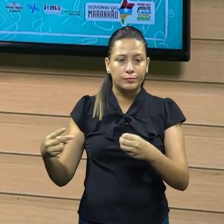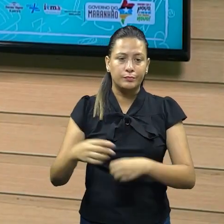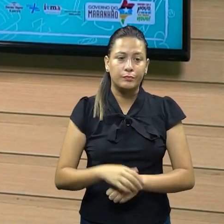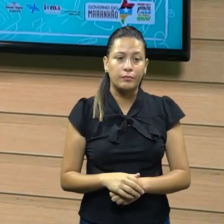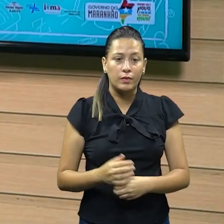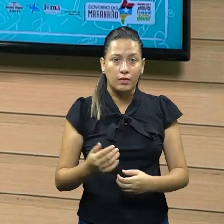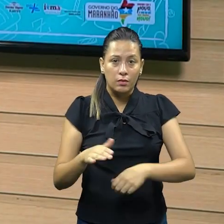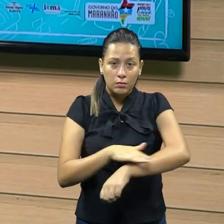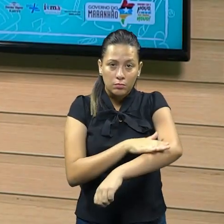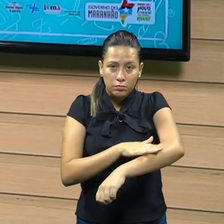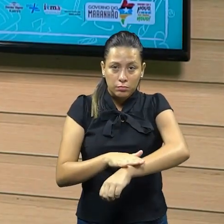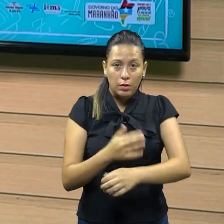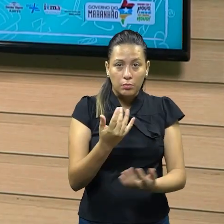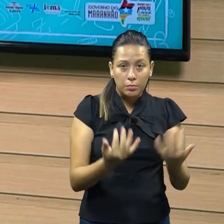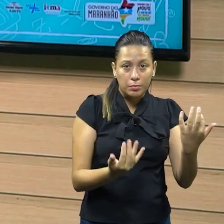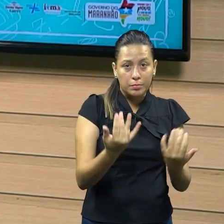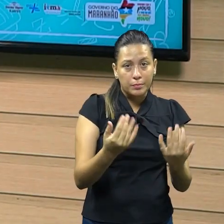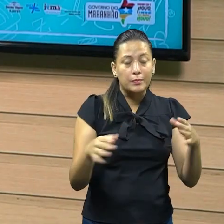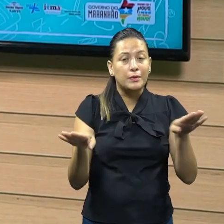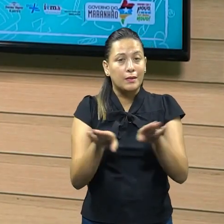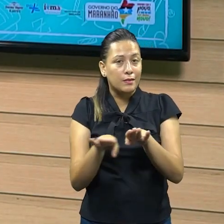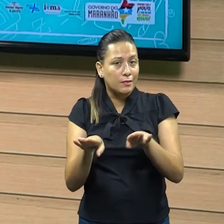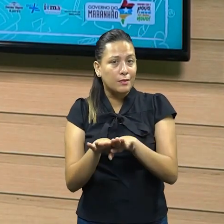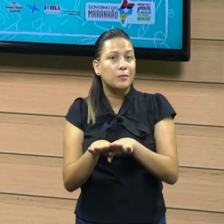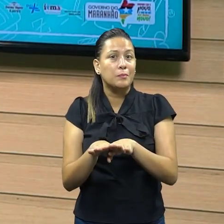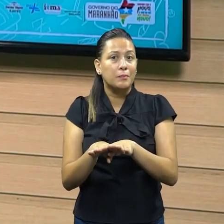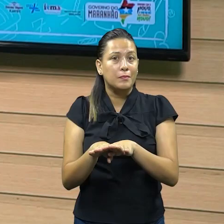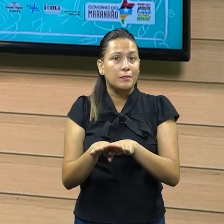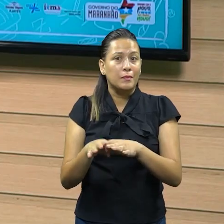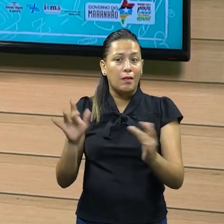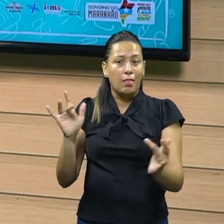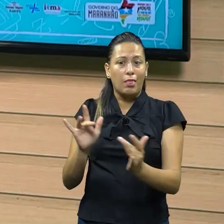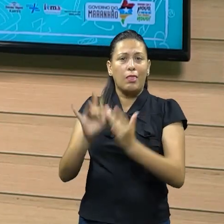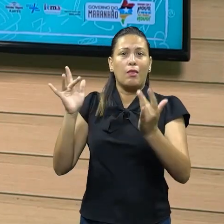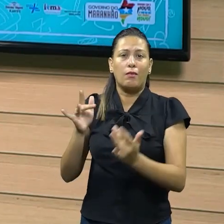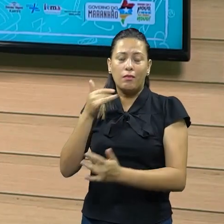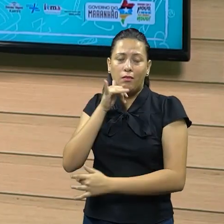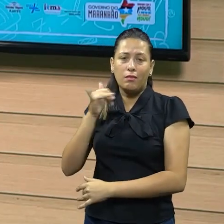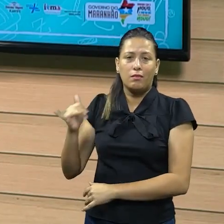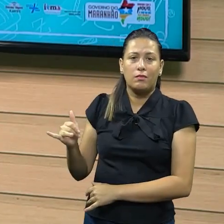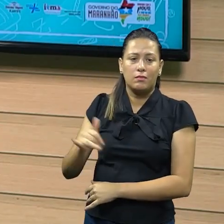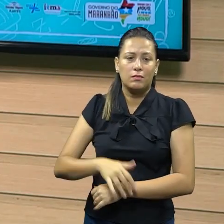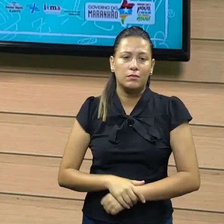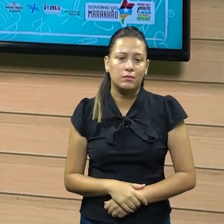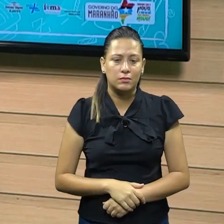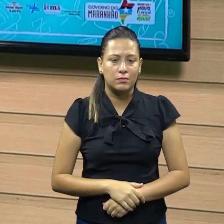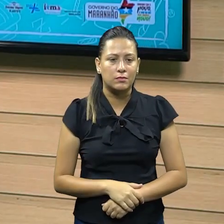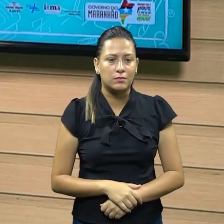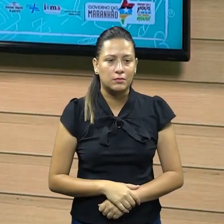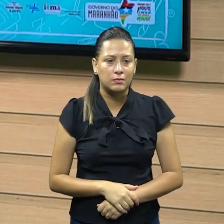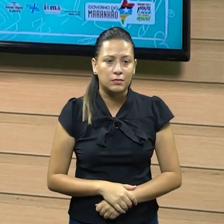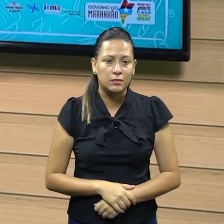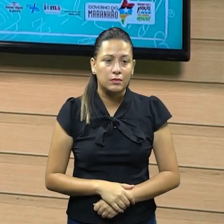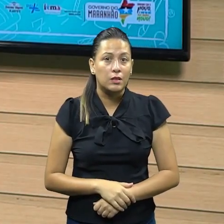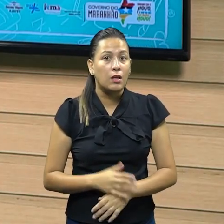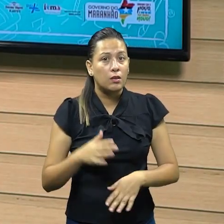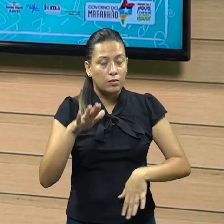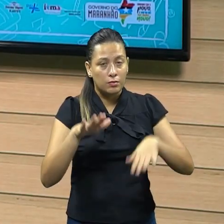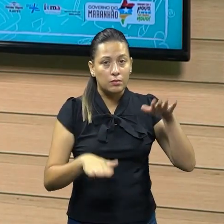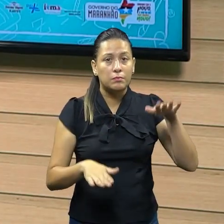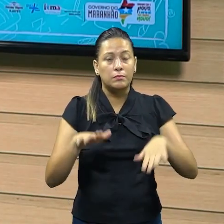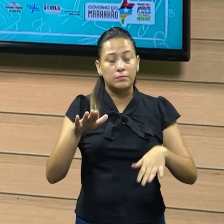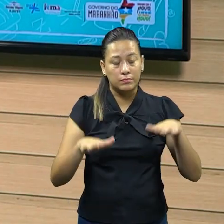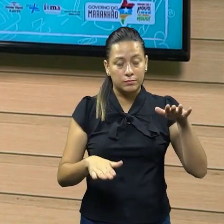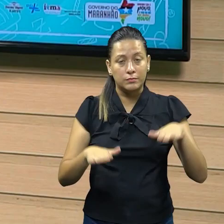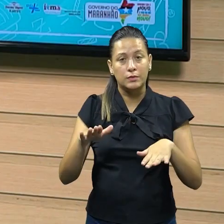uma queimadura quanto um choque elétrico. O que acontece? Devido à alta amperagem próxima